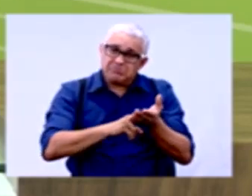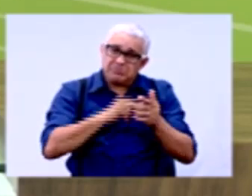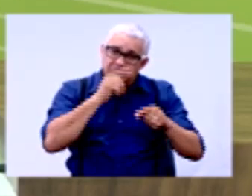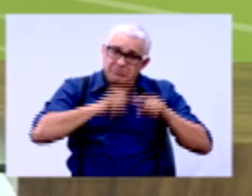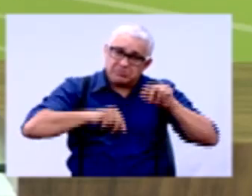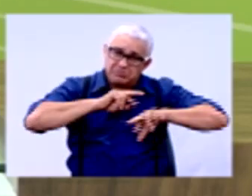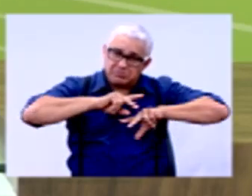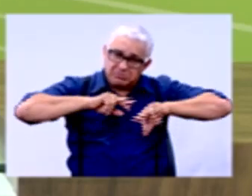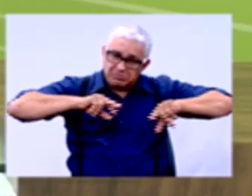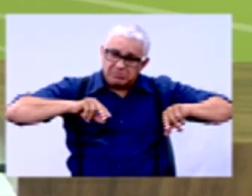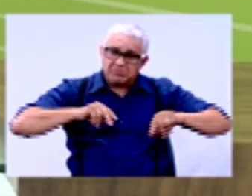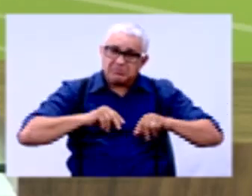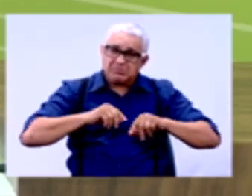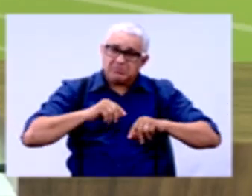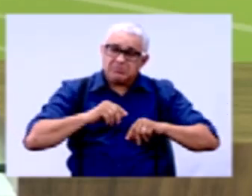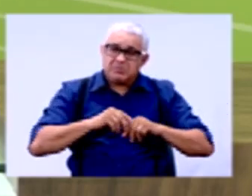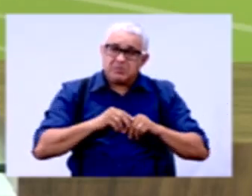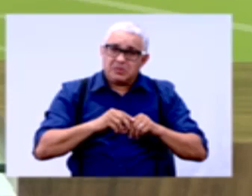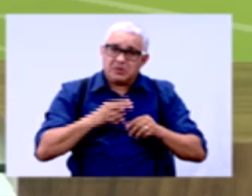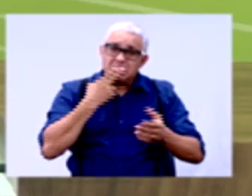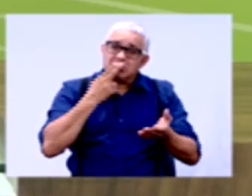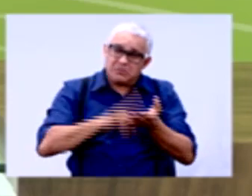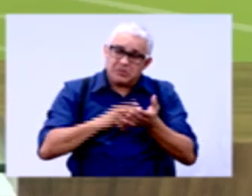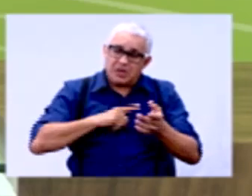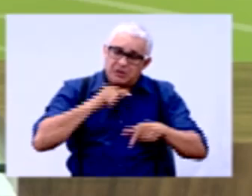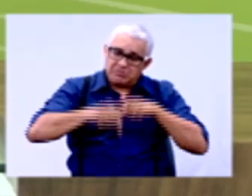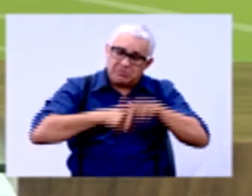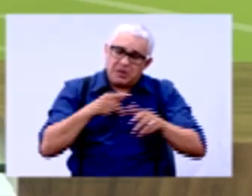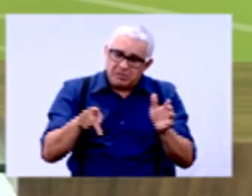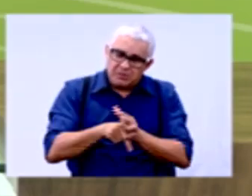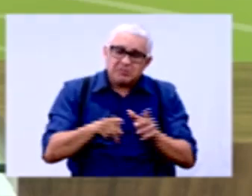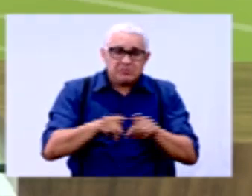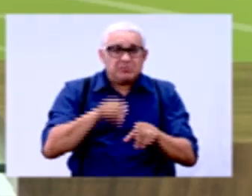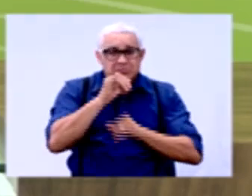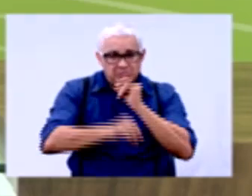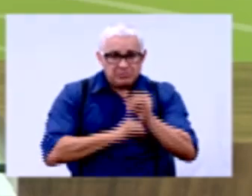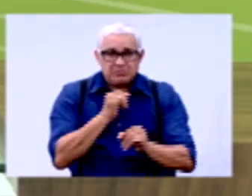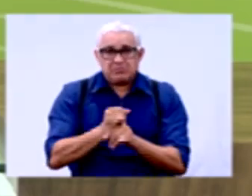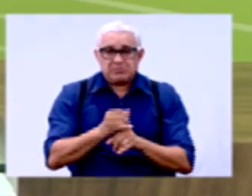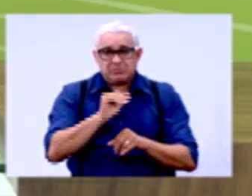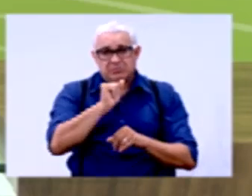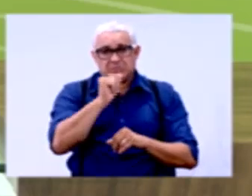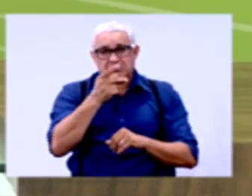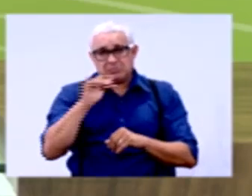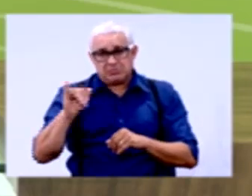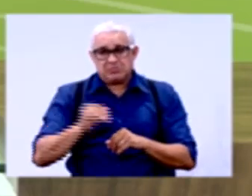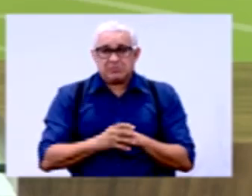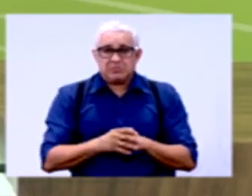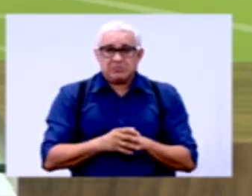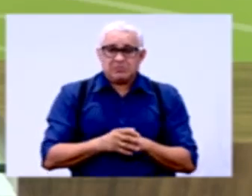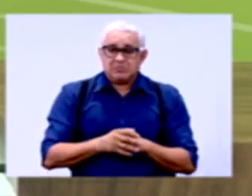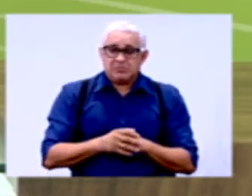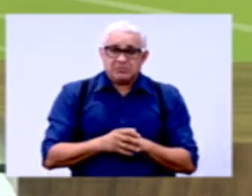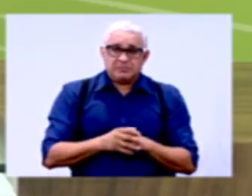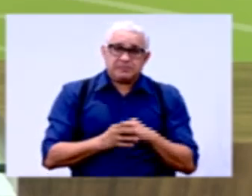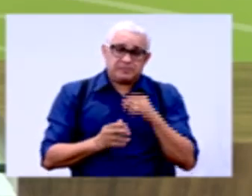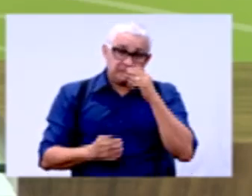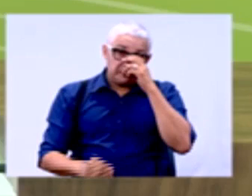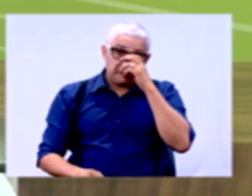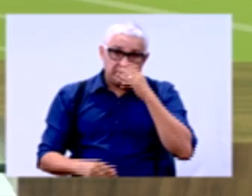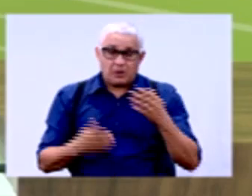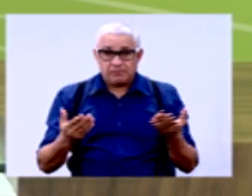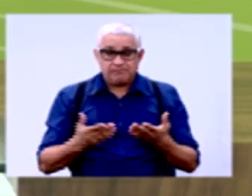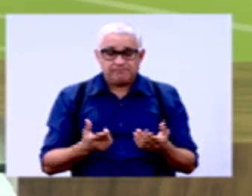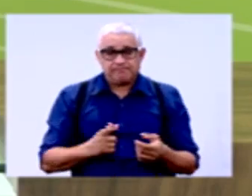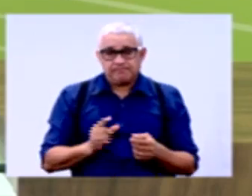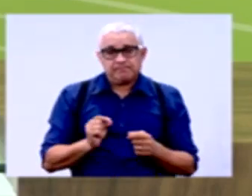que o correio disponibiliza através, então, também de APIs. Então, a API, então, hoje